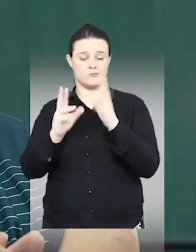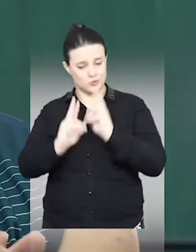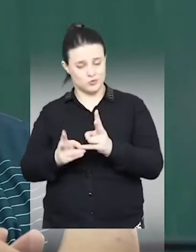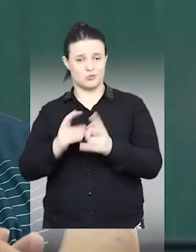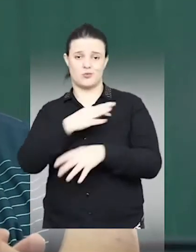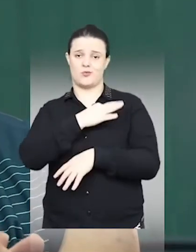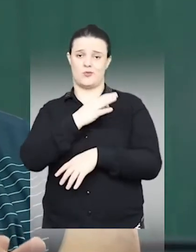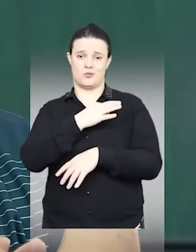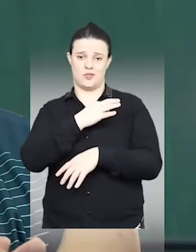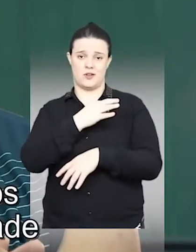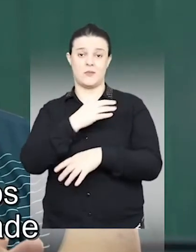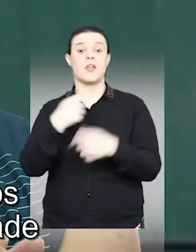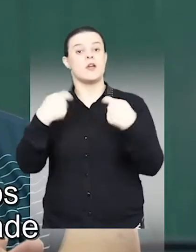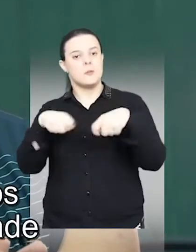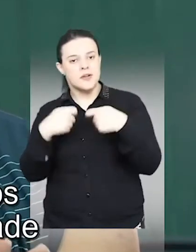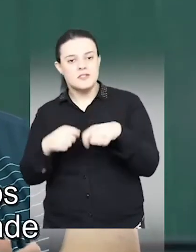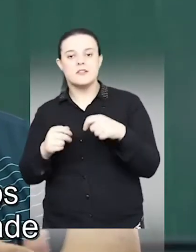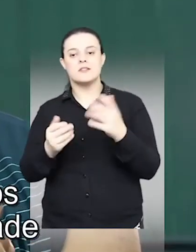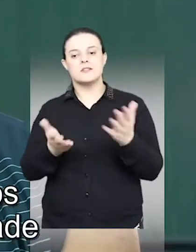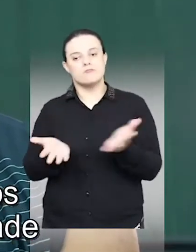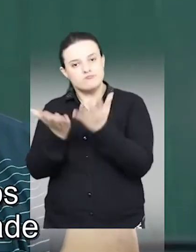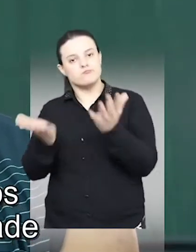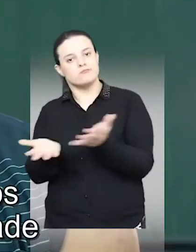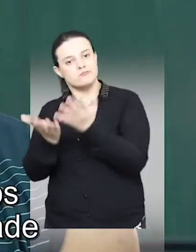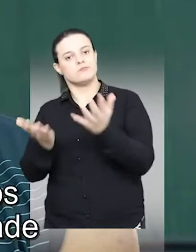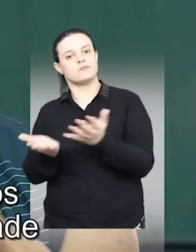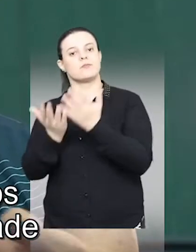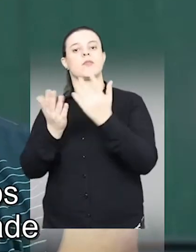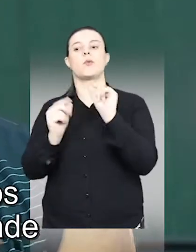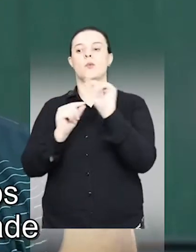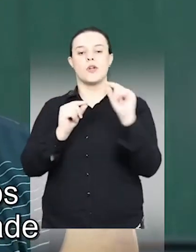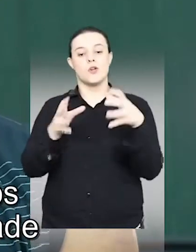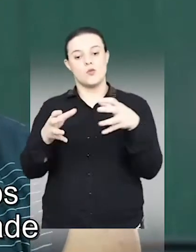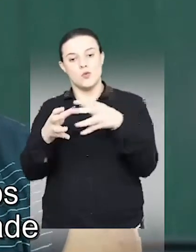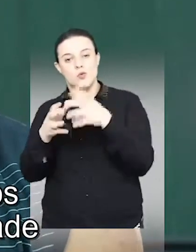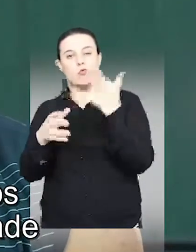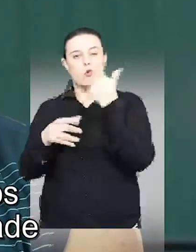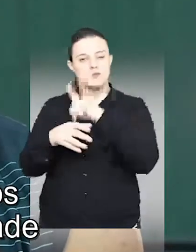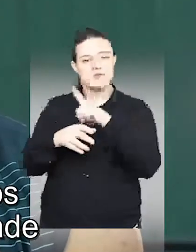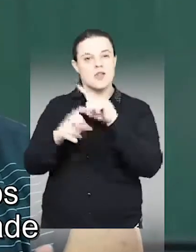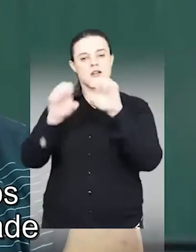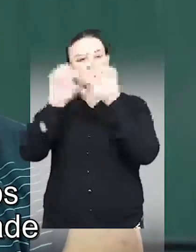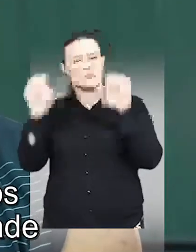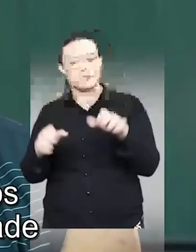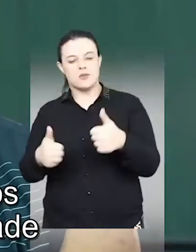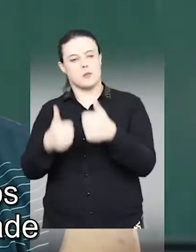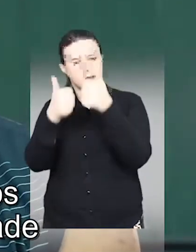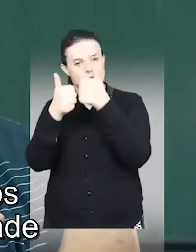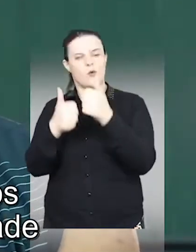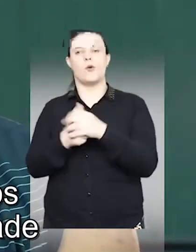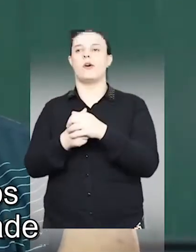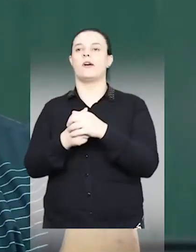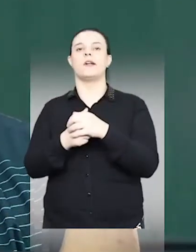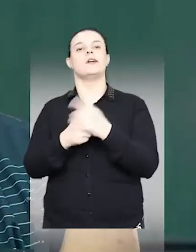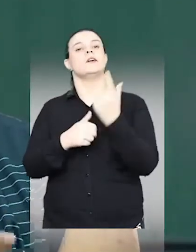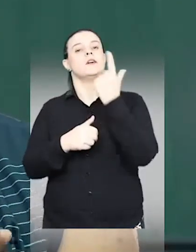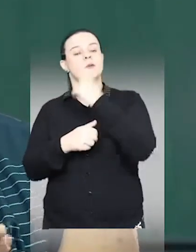no rugby. Então precisa de ter incentivo para que os times se estruturem mais, para que a